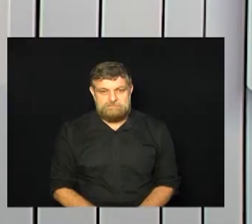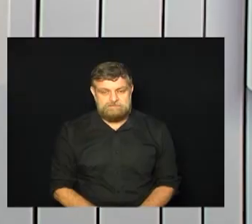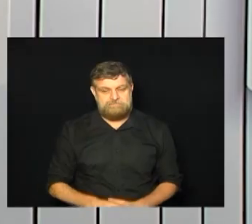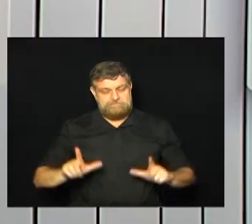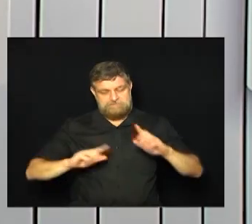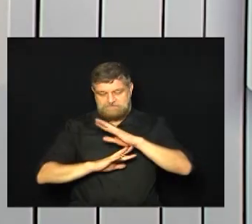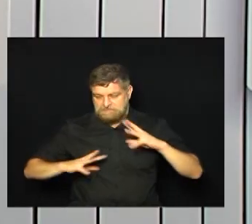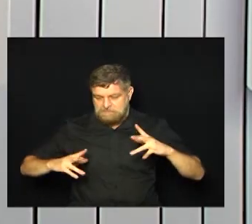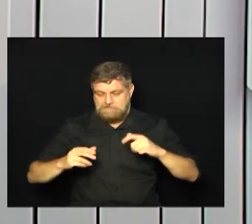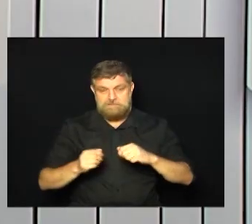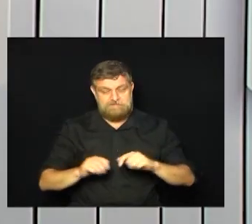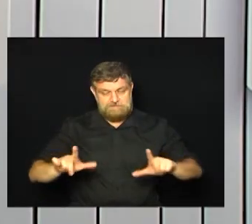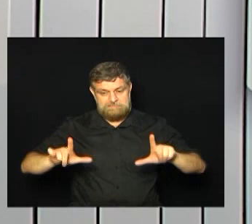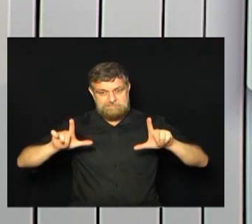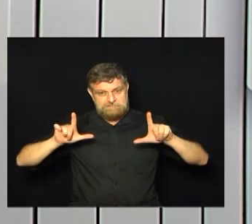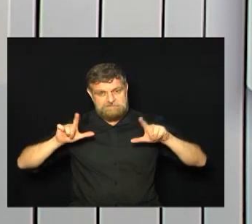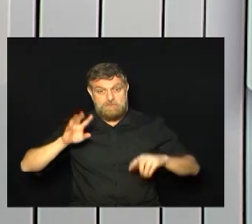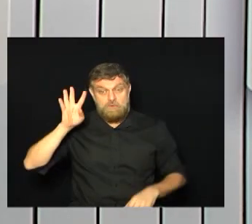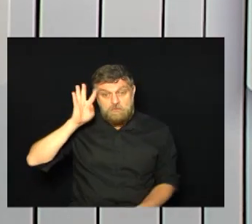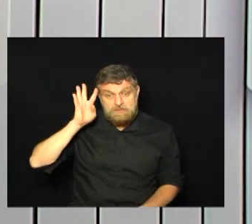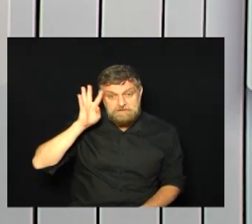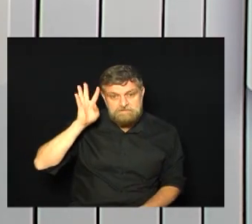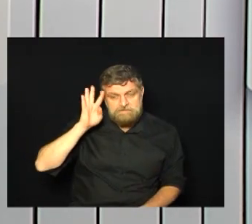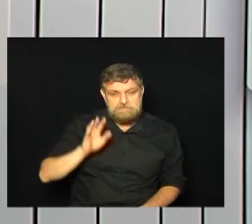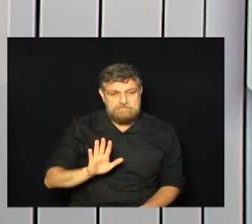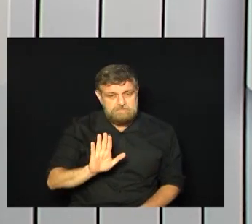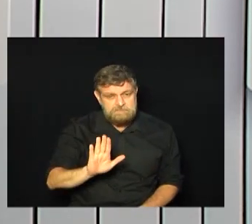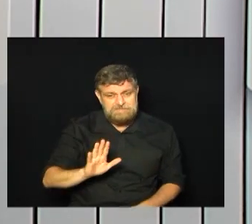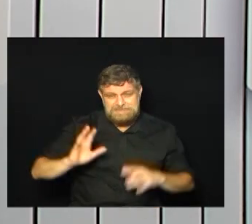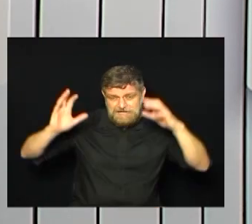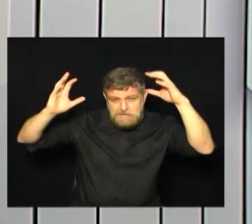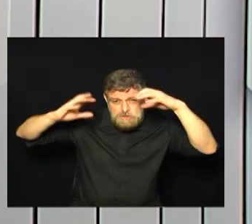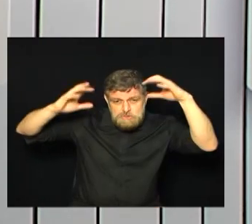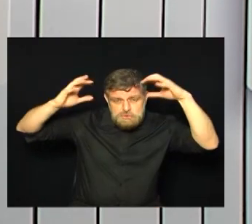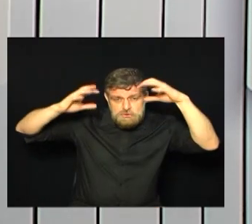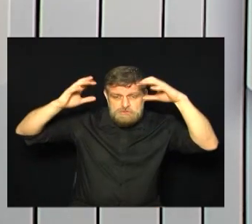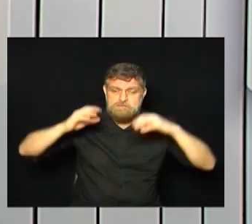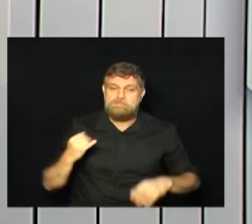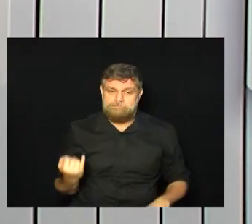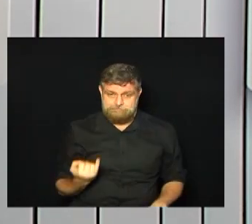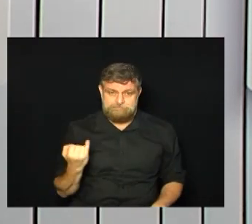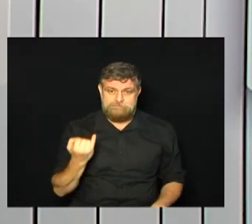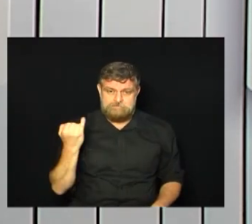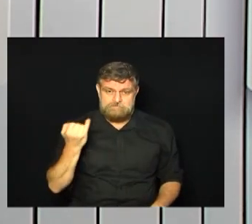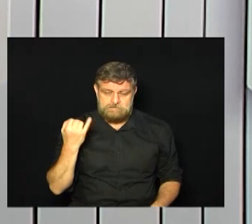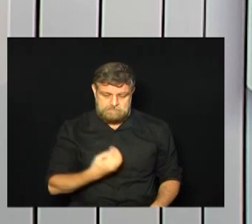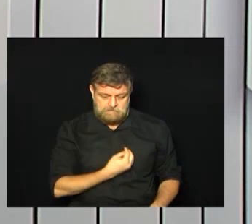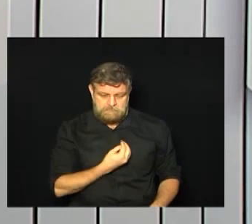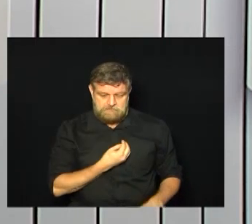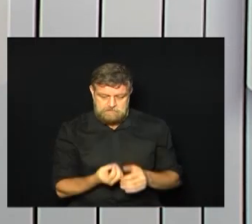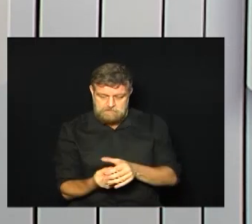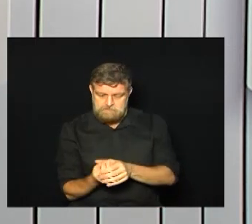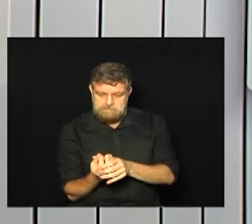Câmara Total de volta ao vivo nesta quarta-feira. Bom, a chuva, ela é fundamental para a vida no planeta.